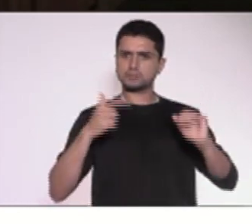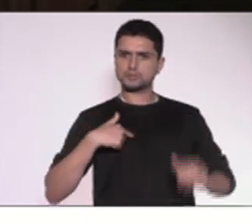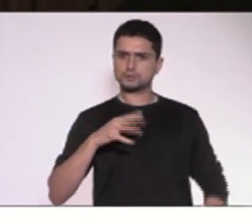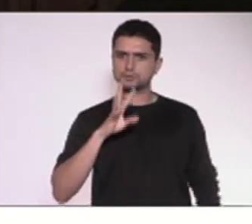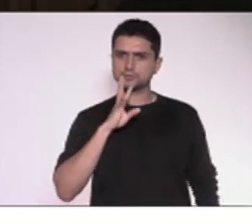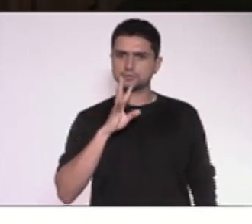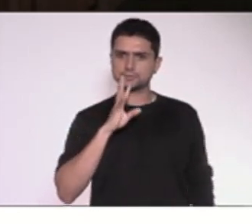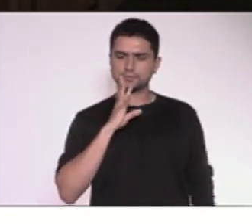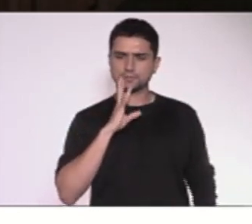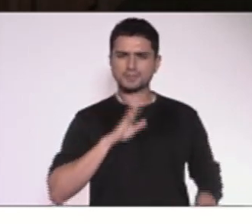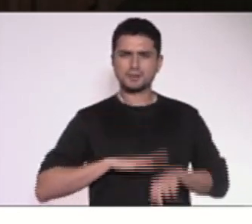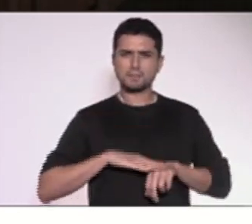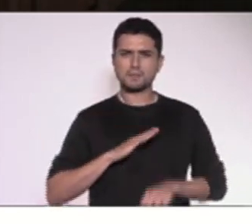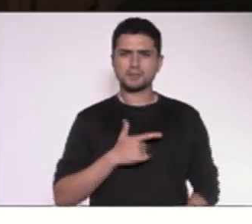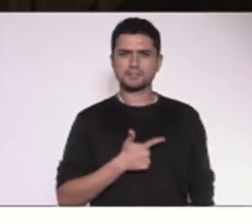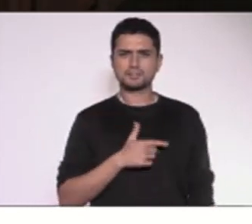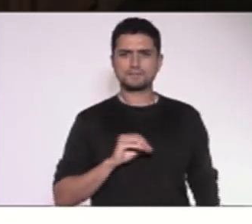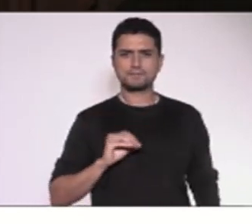há mais de 20 anos,